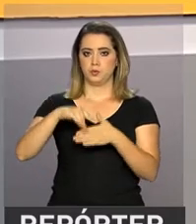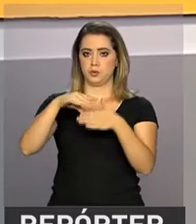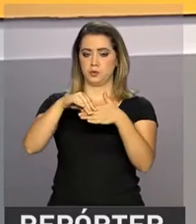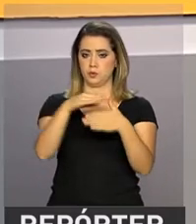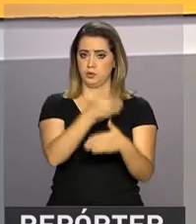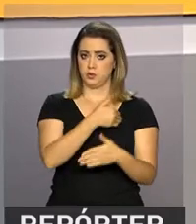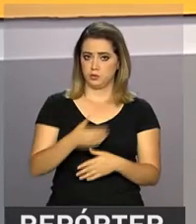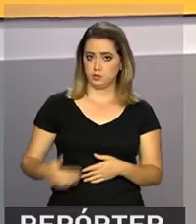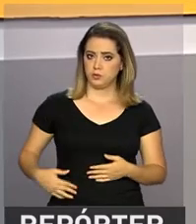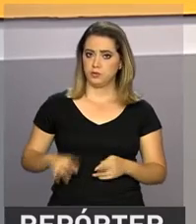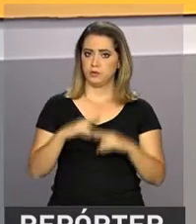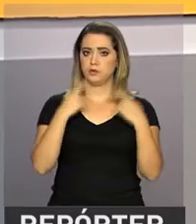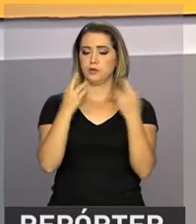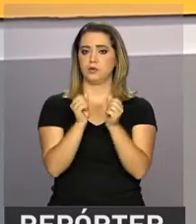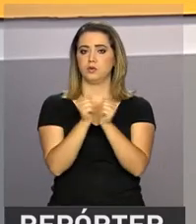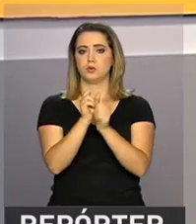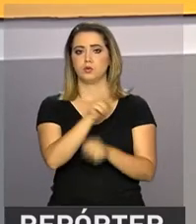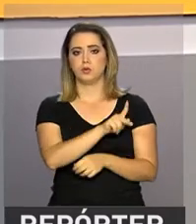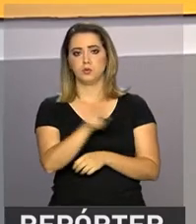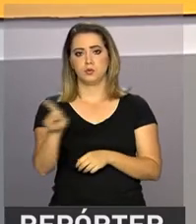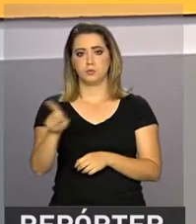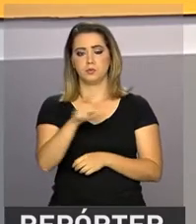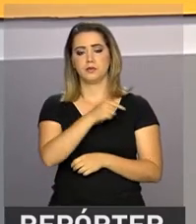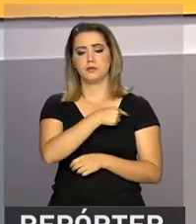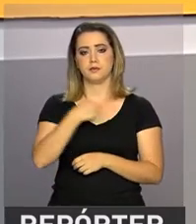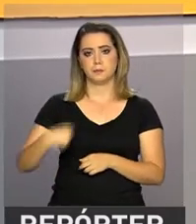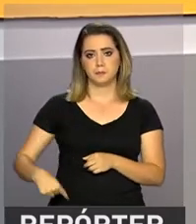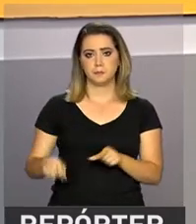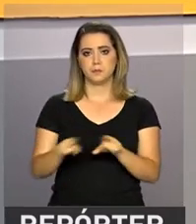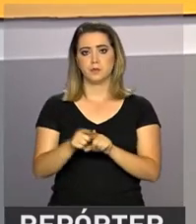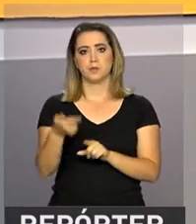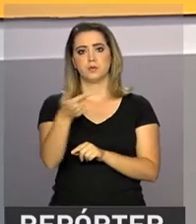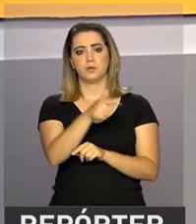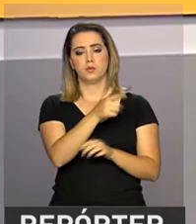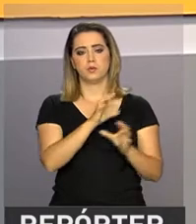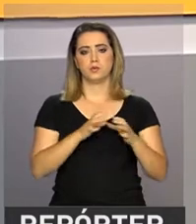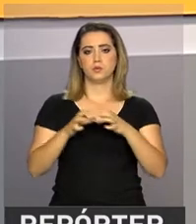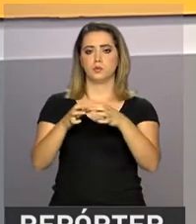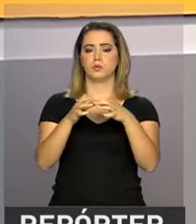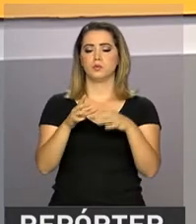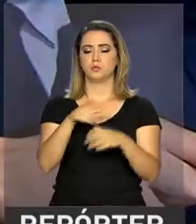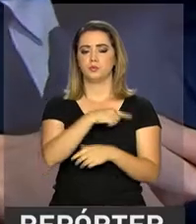terá uma reunião com o presidente Xi Jinping e outras autoridades chinesas.